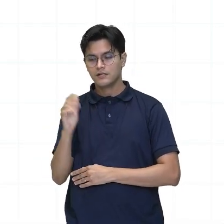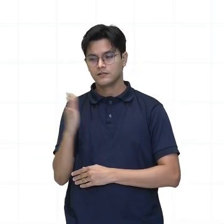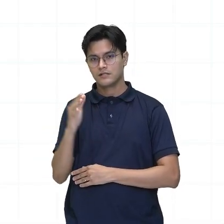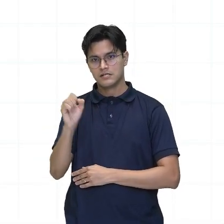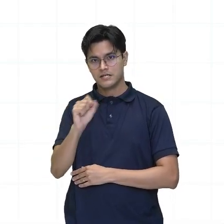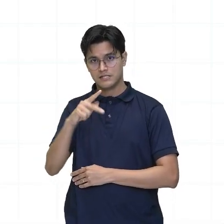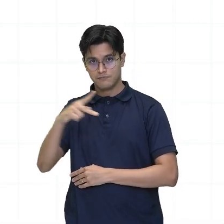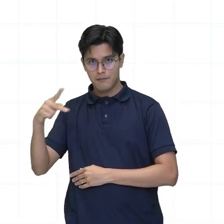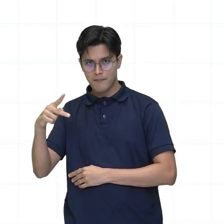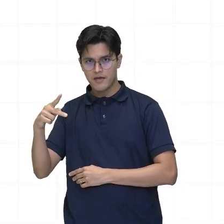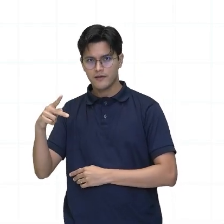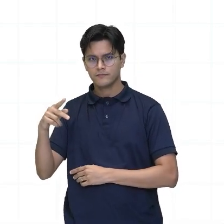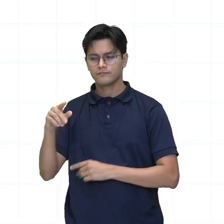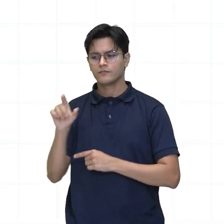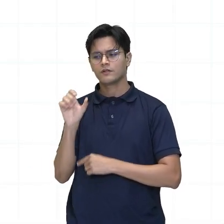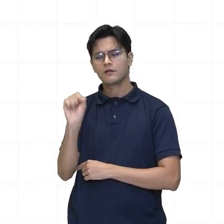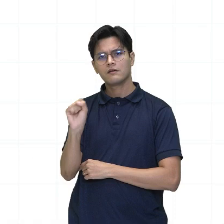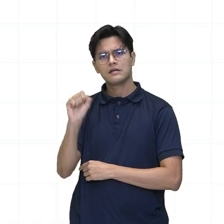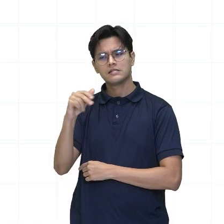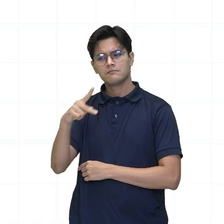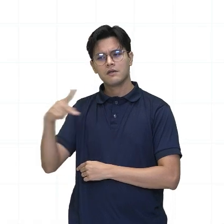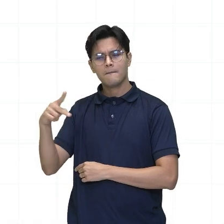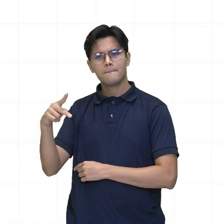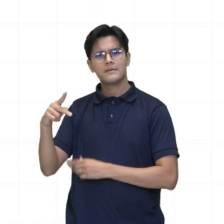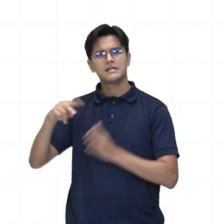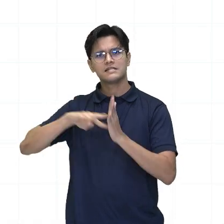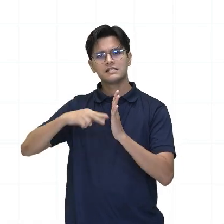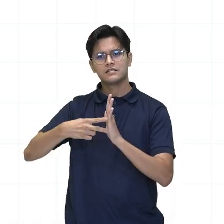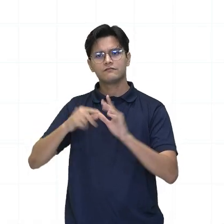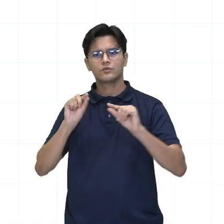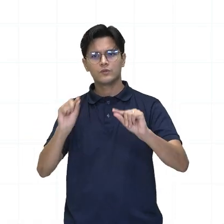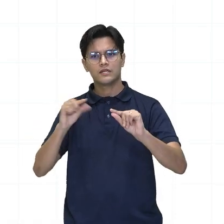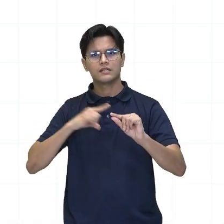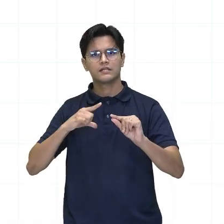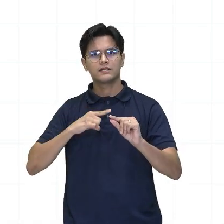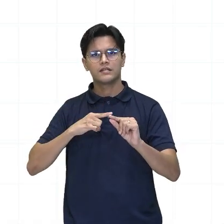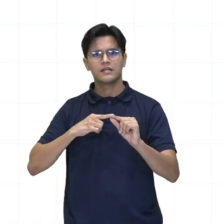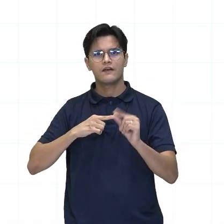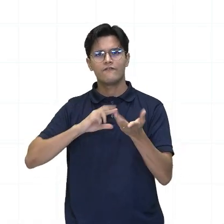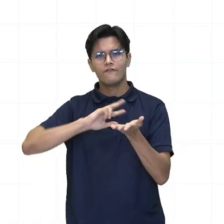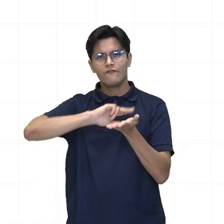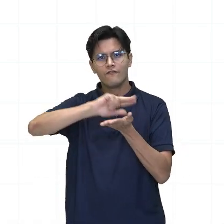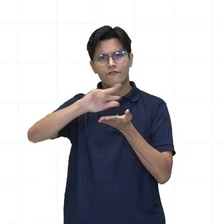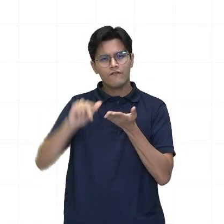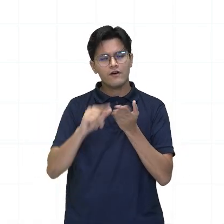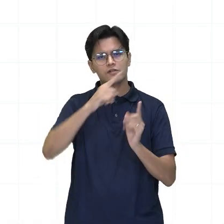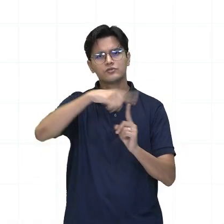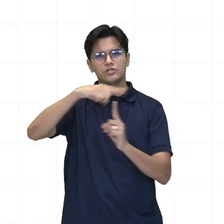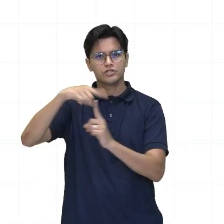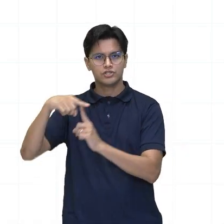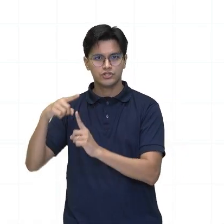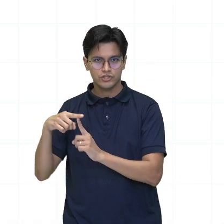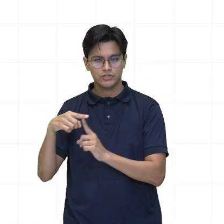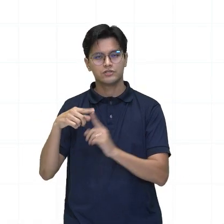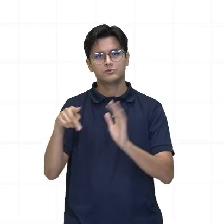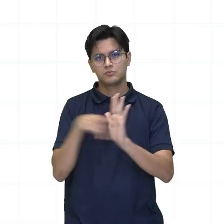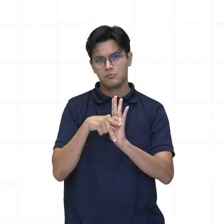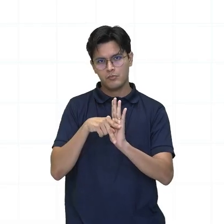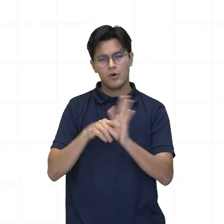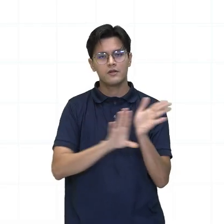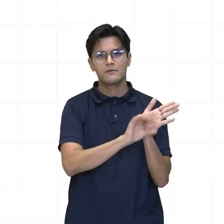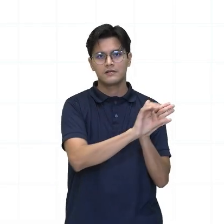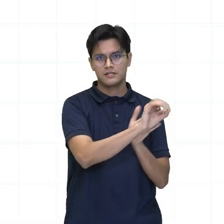SPP significa que tem vários epítetos específicos, ou seja, várias espécies de